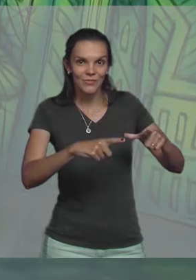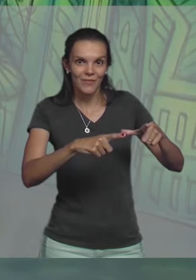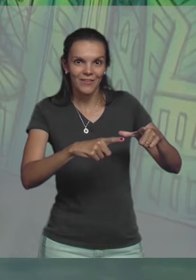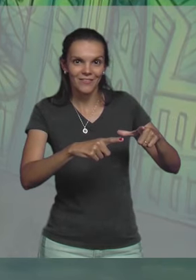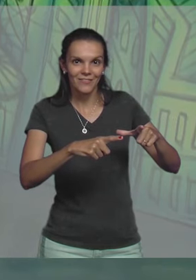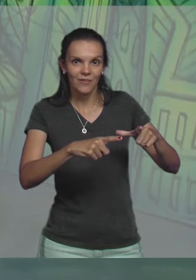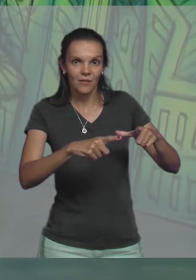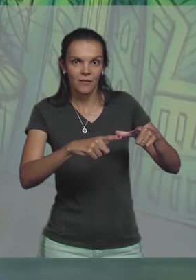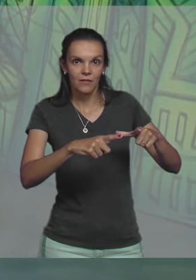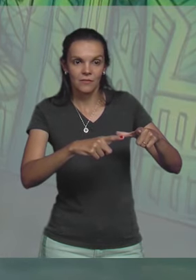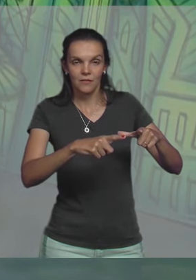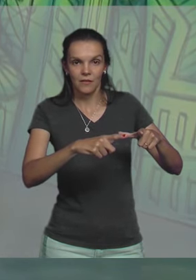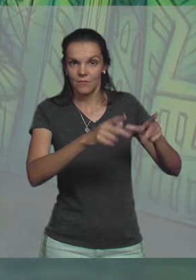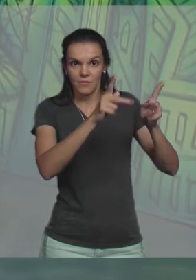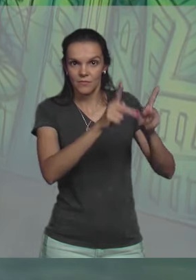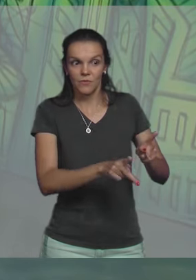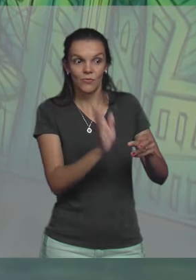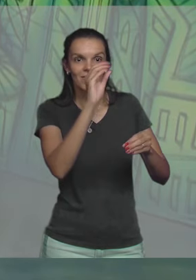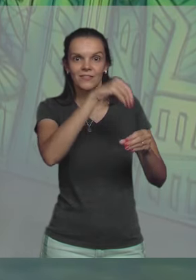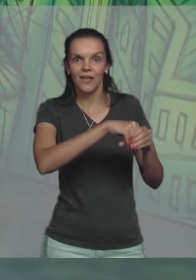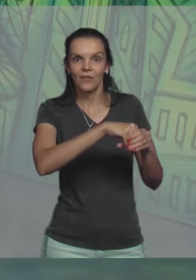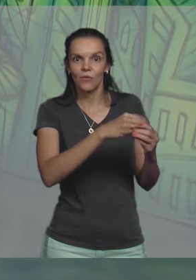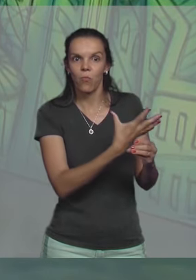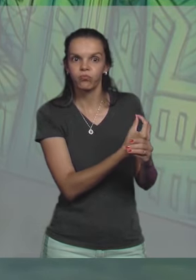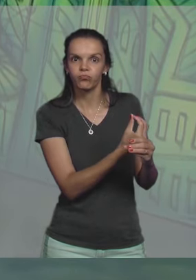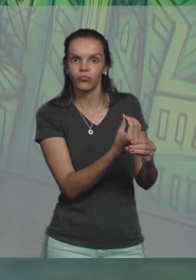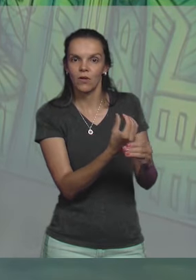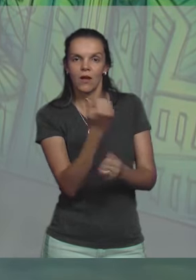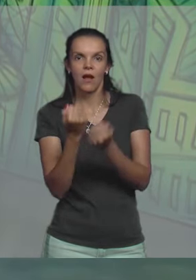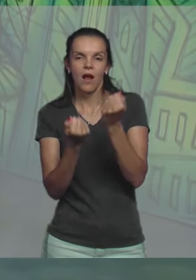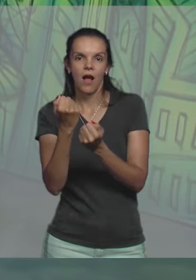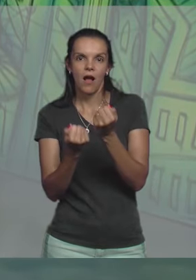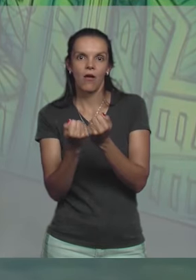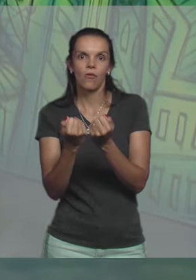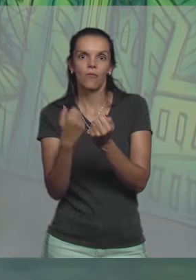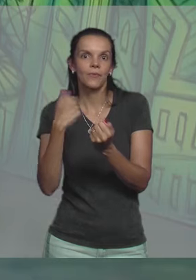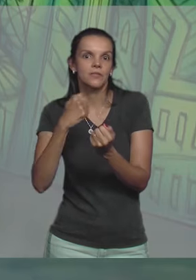no transporte de pessoas do que o conjunto de automóveis equivalente, né?